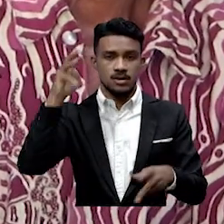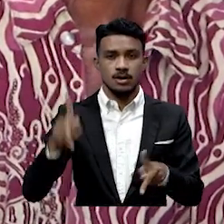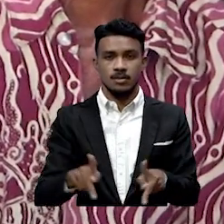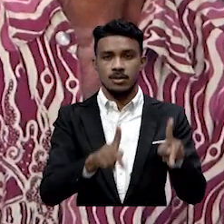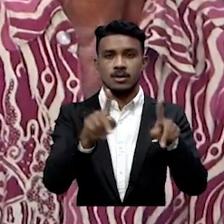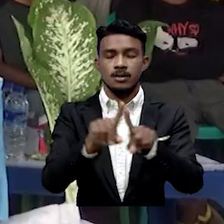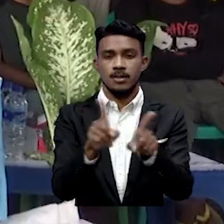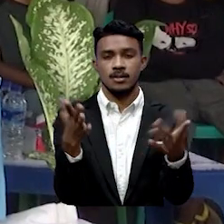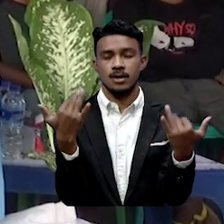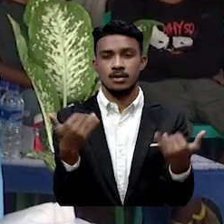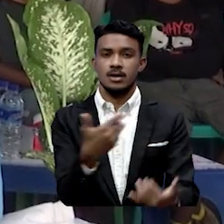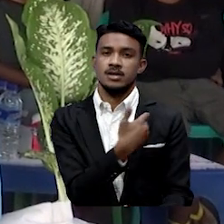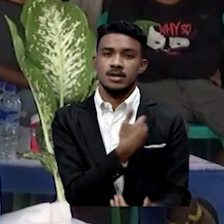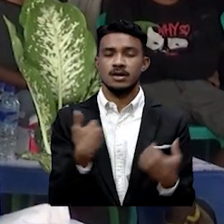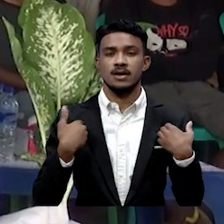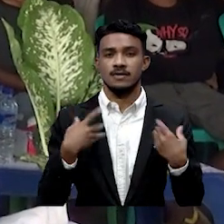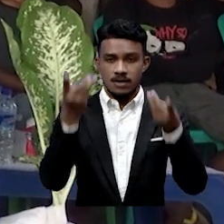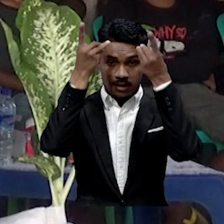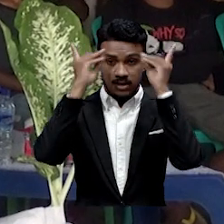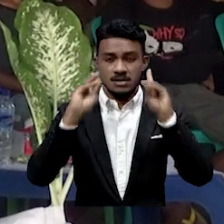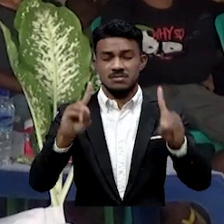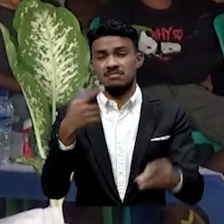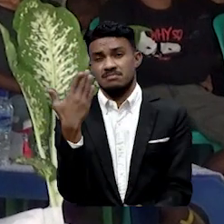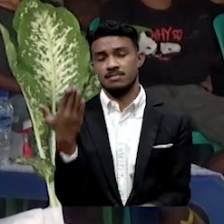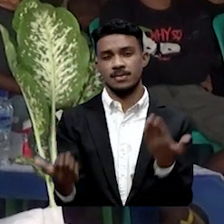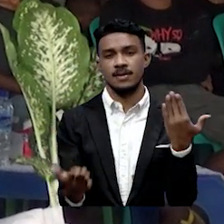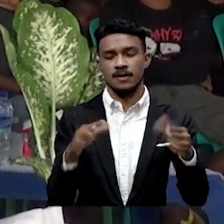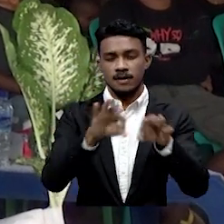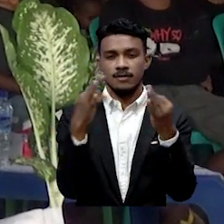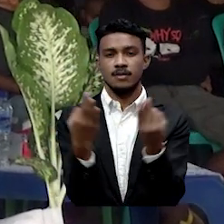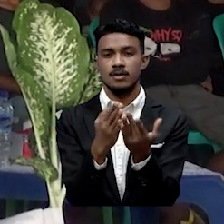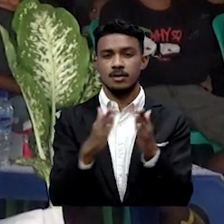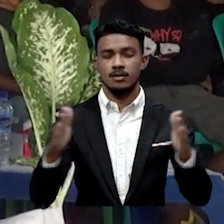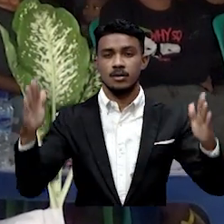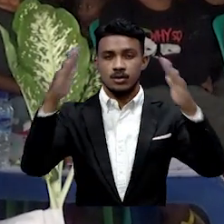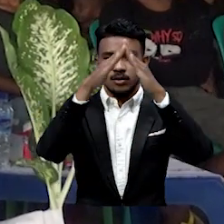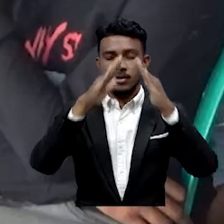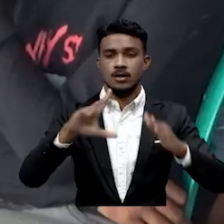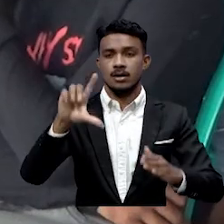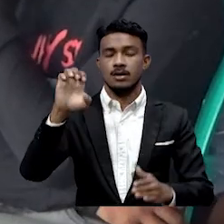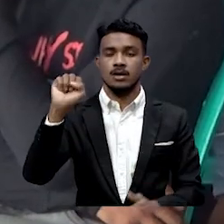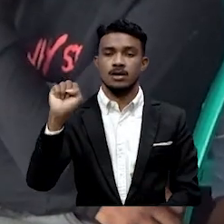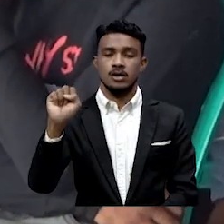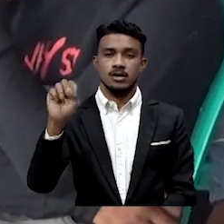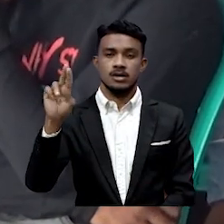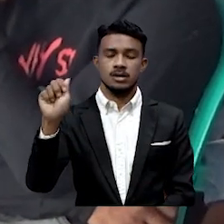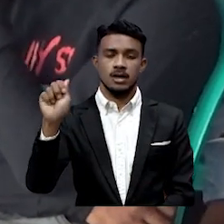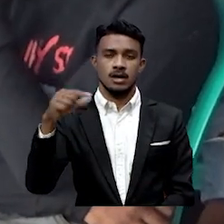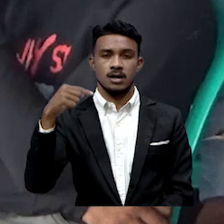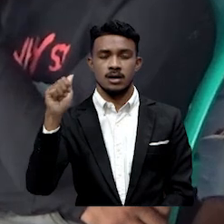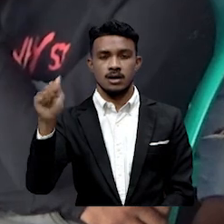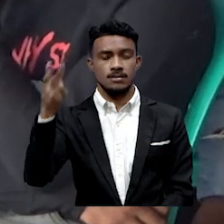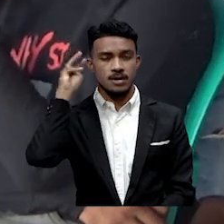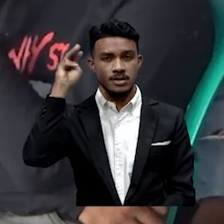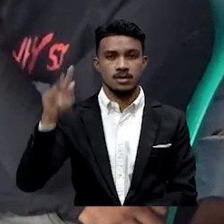ma beto agora si dau ki a decisão Roma. Tambane, família bot geração Malesan Leusaga, o su Ministério Público atu